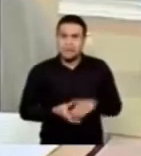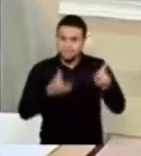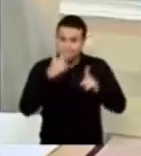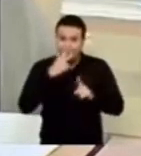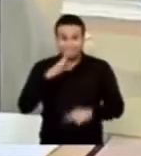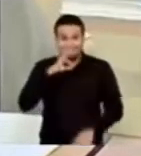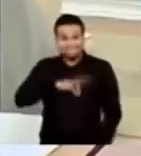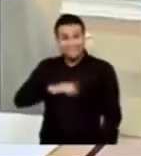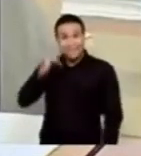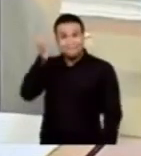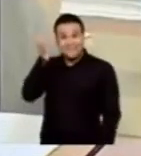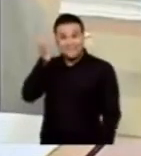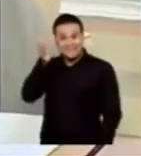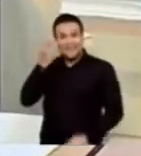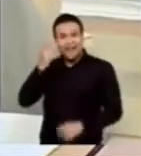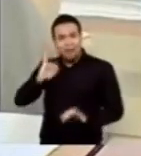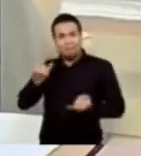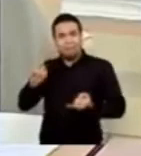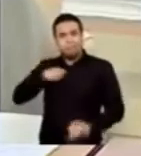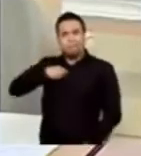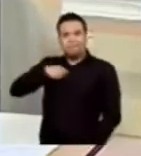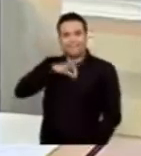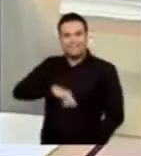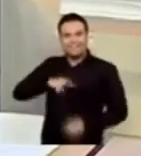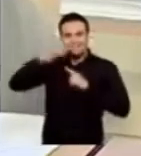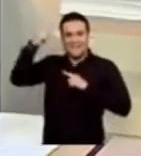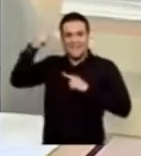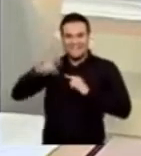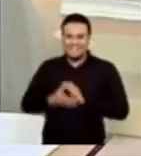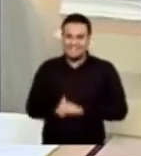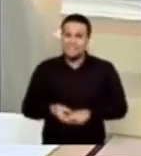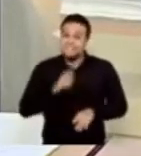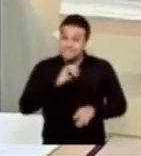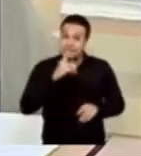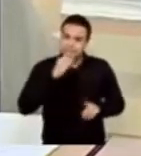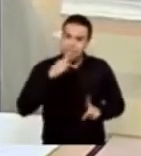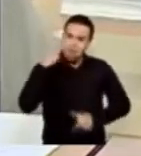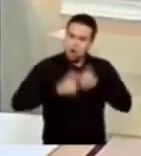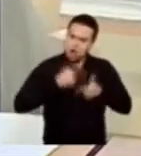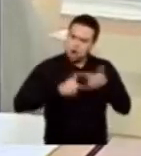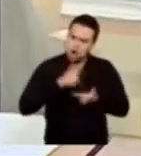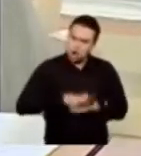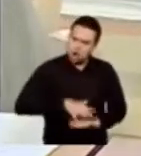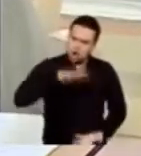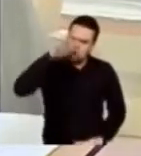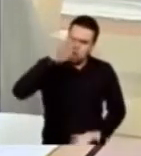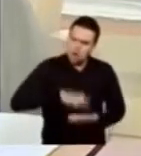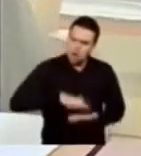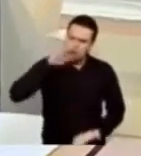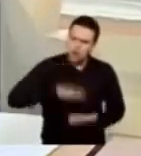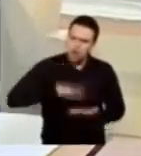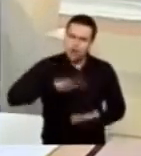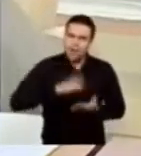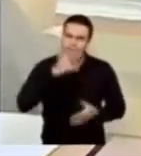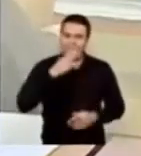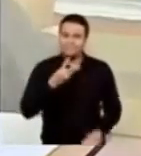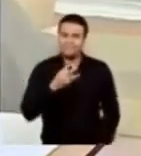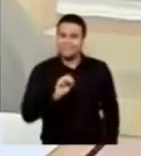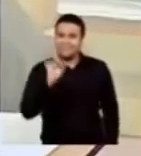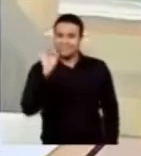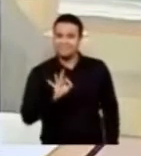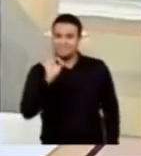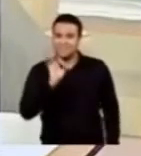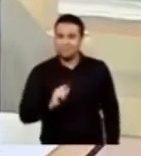for incapaz de dar conta dos processos, ele passa a receber 30% por conta disso. É esse o quadro que se